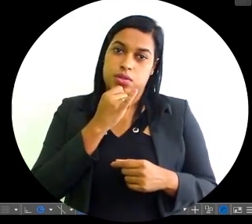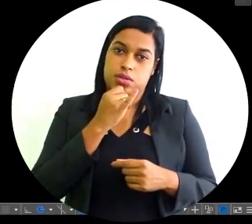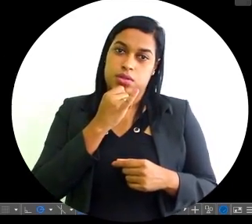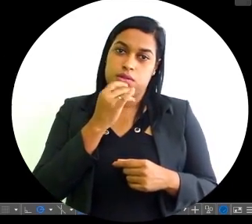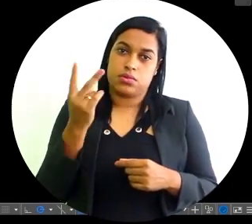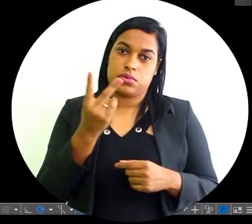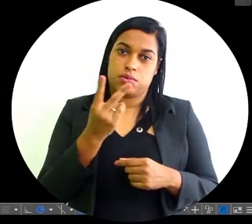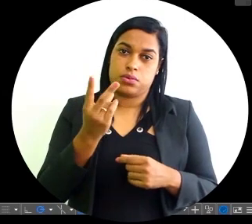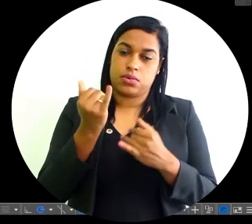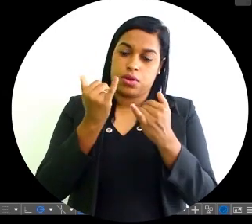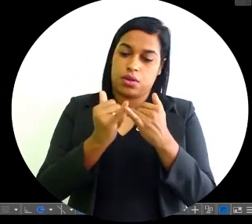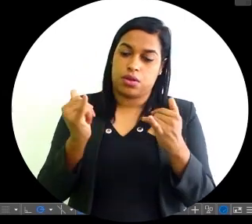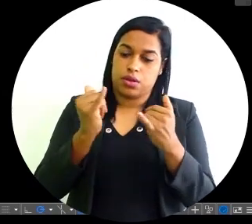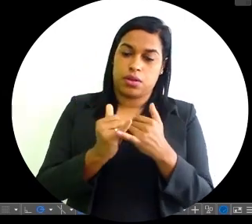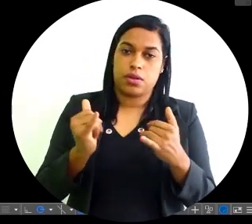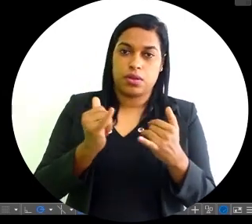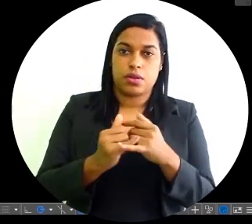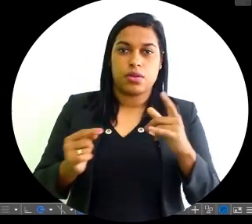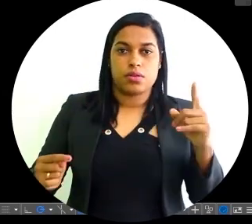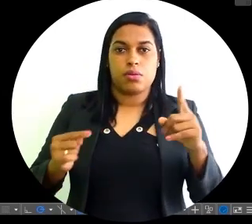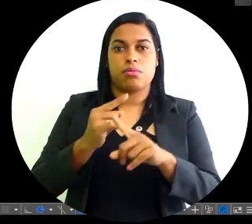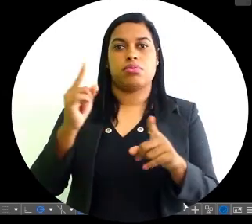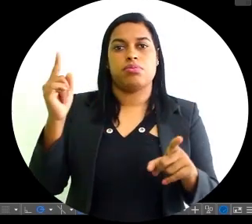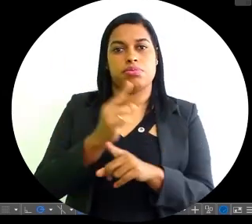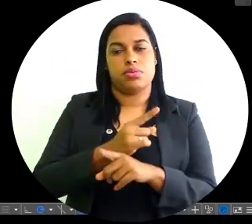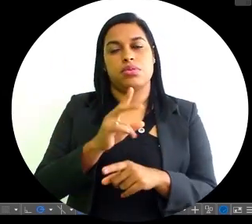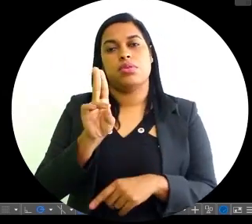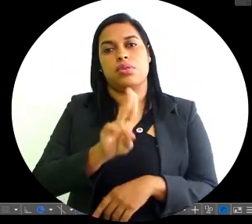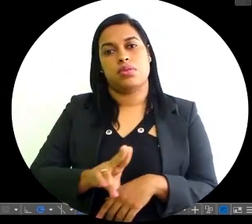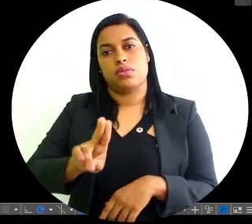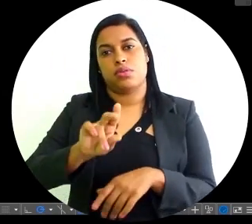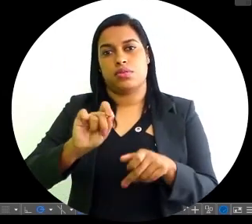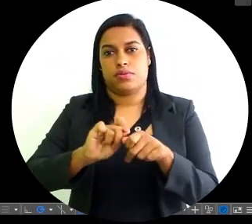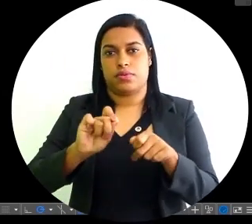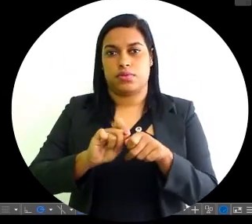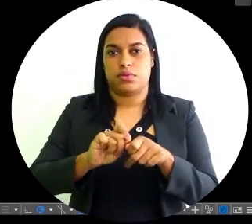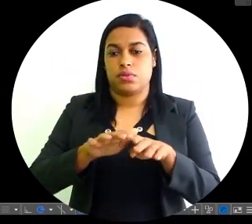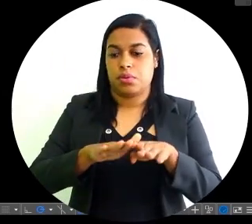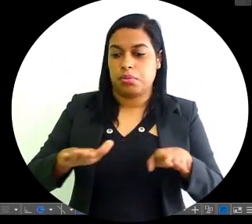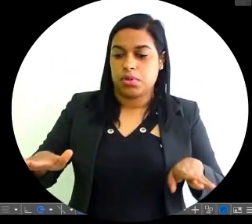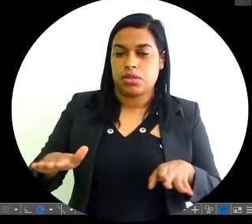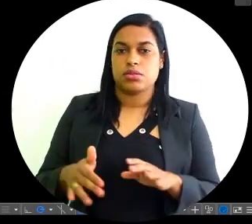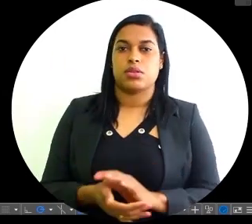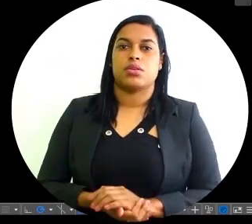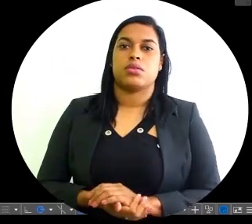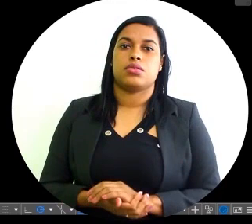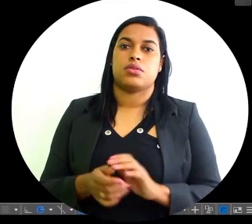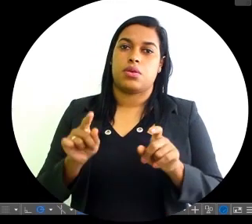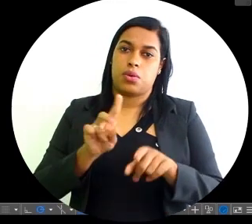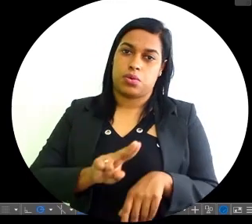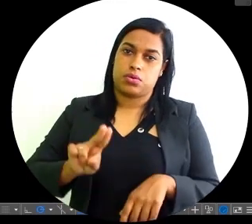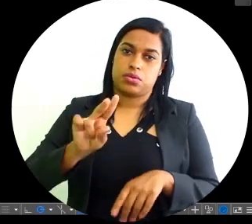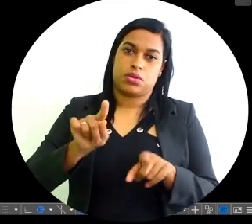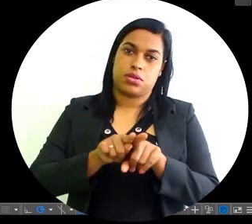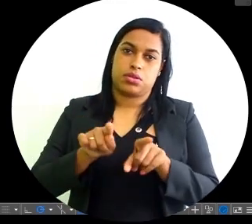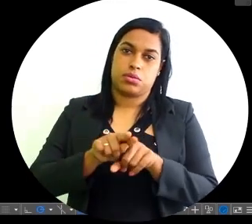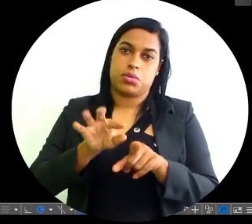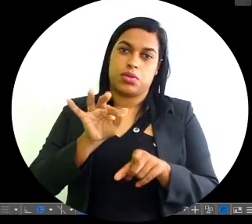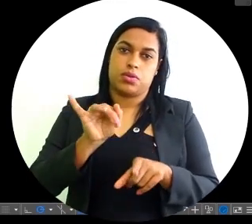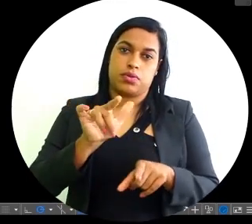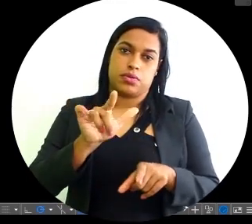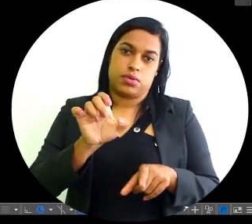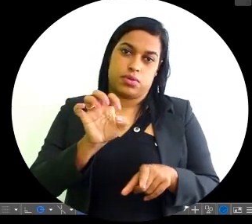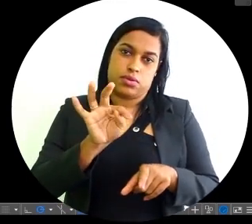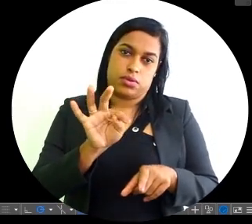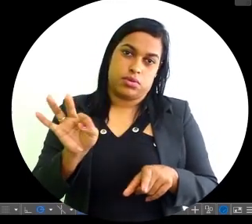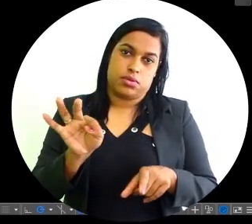duas linhas que se cruzam, e isso é muito utilizado quando eu estou fazendo a planta baixa, e eu posso utilizar o fillet com raio 0 para criar já